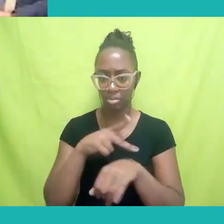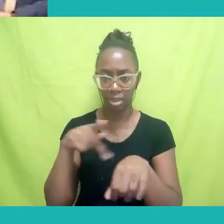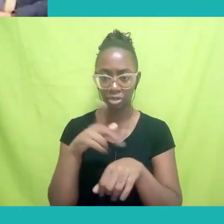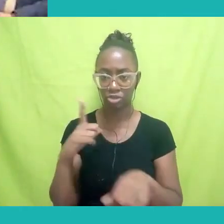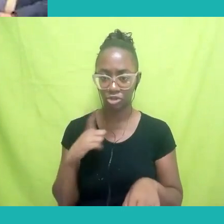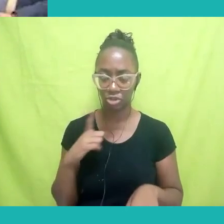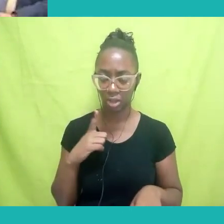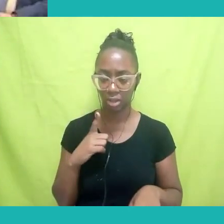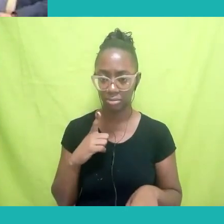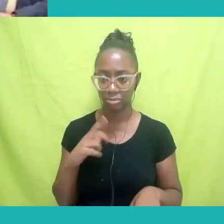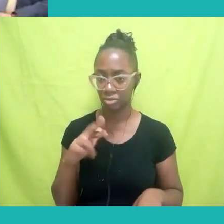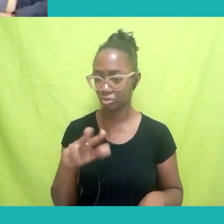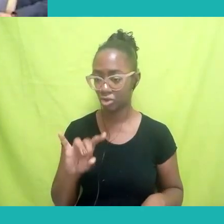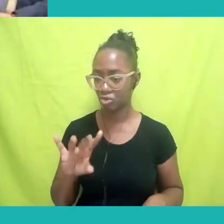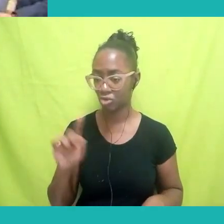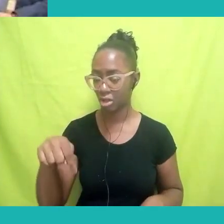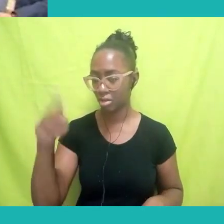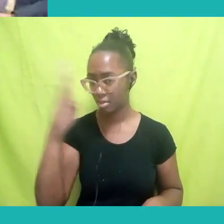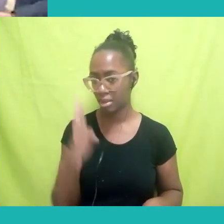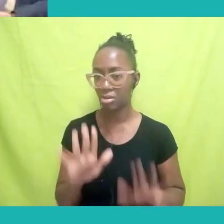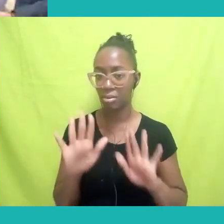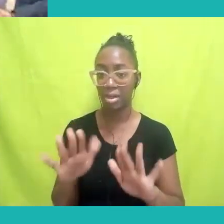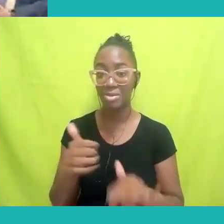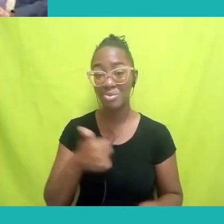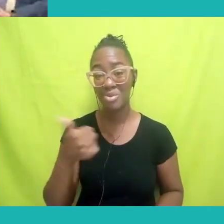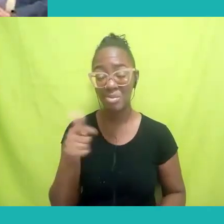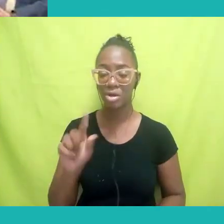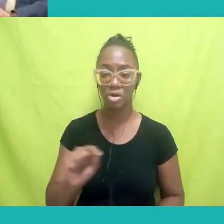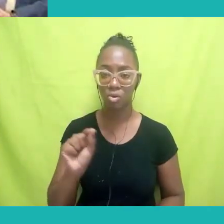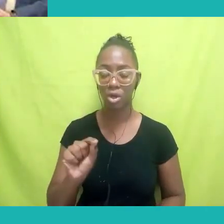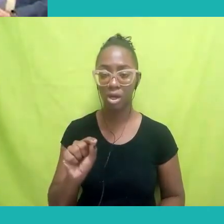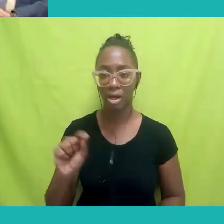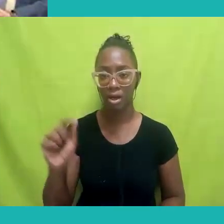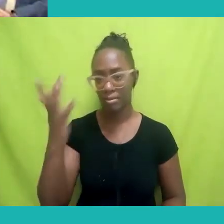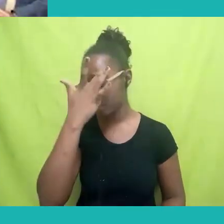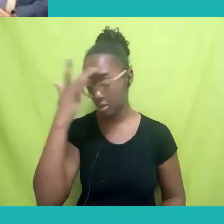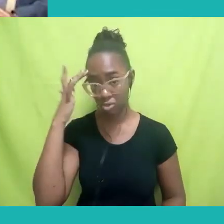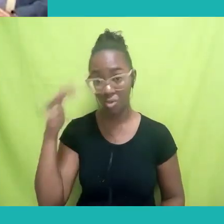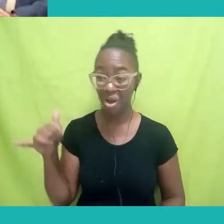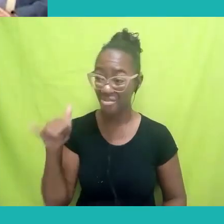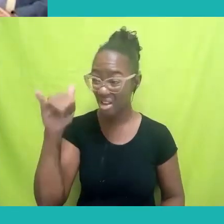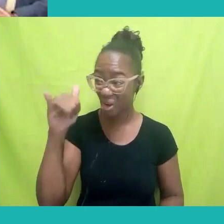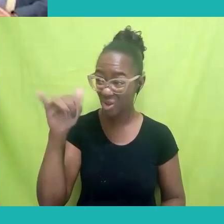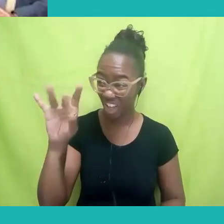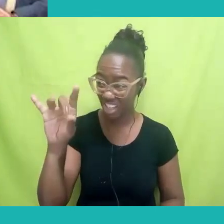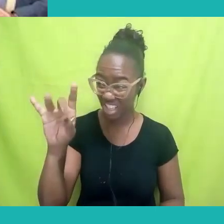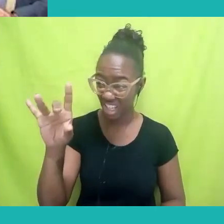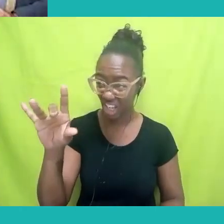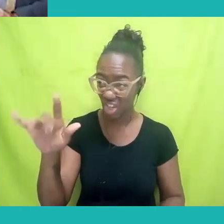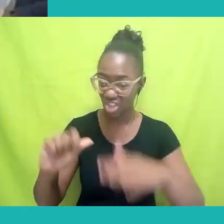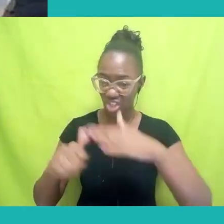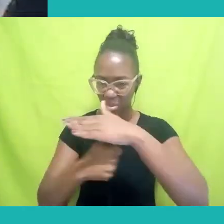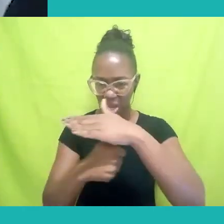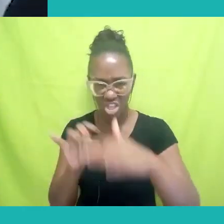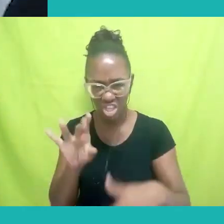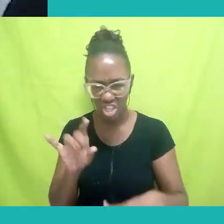o principal recurso de defesa são as pessoas. O avião não voa, o submarino não navega, o navio